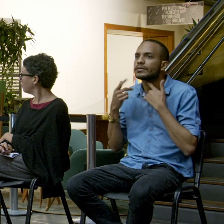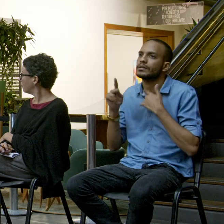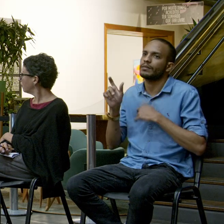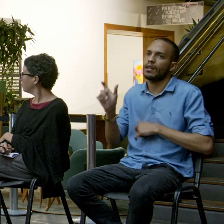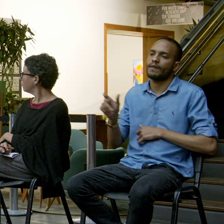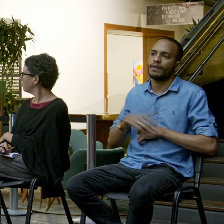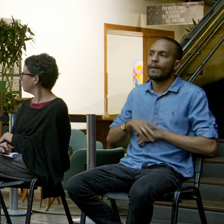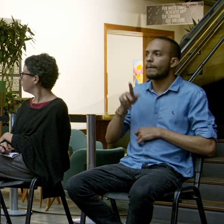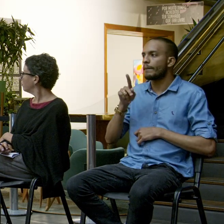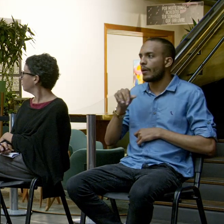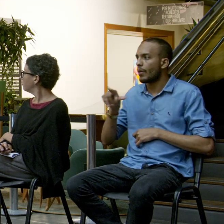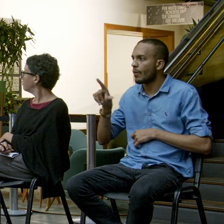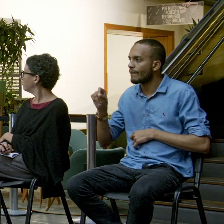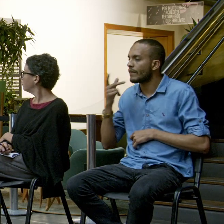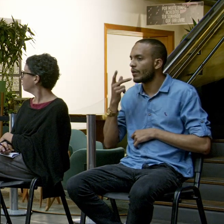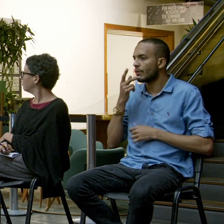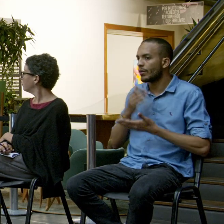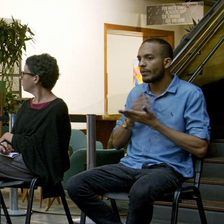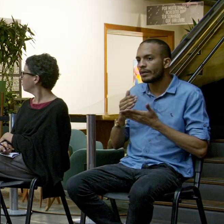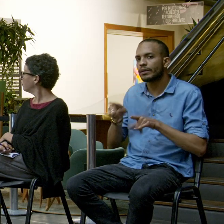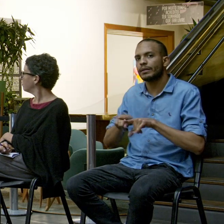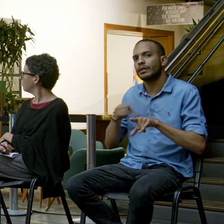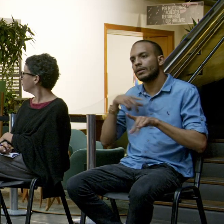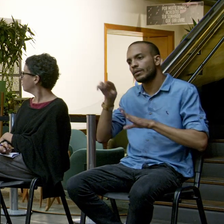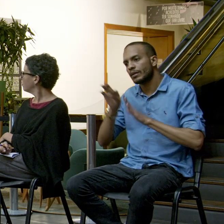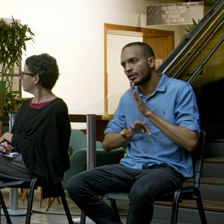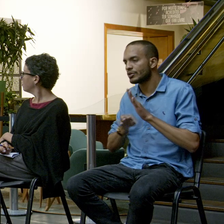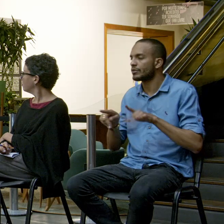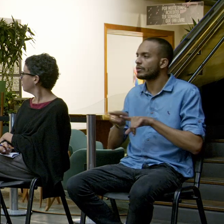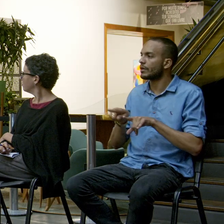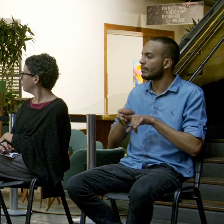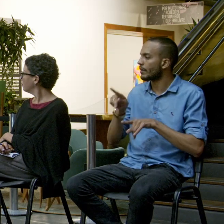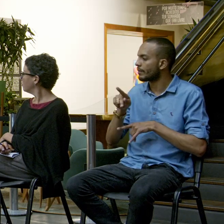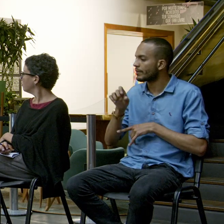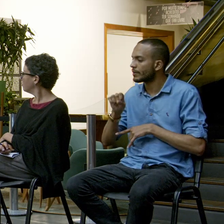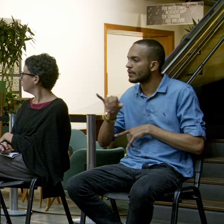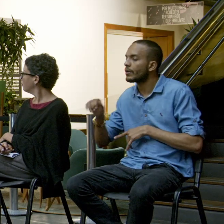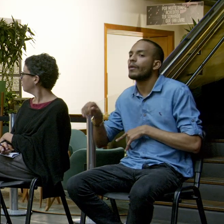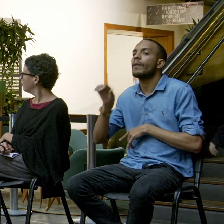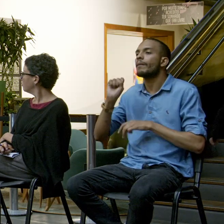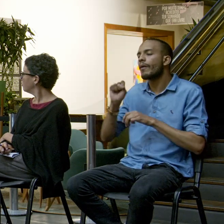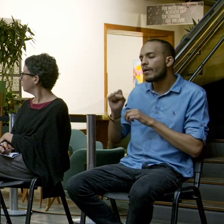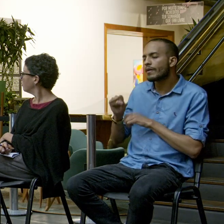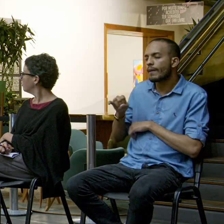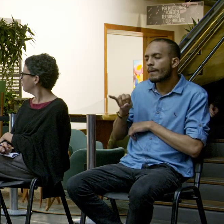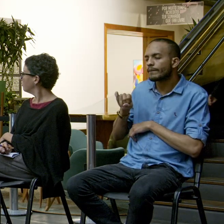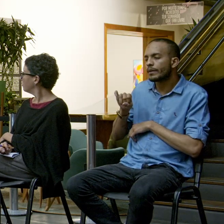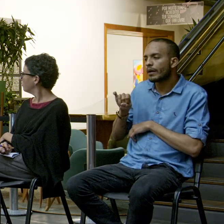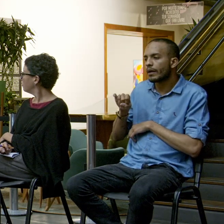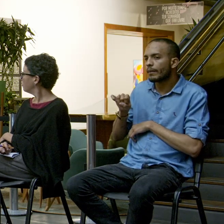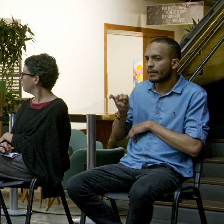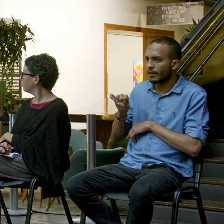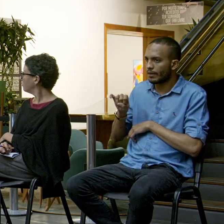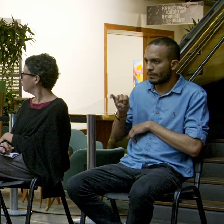palavra, né? Paulo falou aqui no início, e isso está no texto também, como o psil pode ser uma paquera, pode ser chamar a atenção, pode